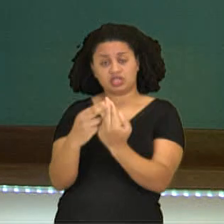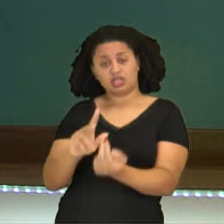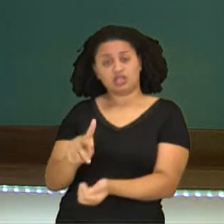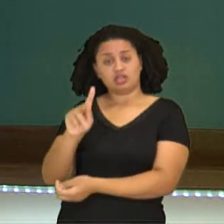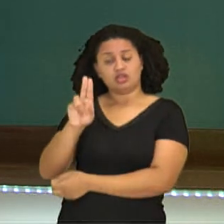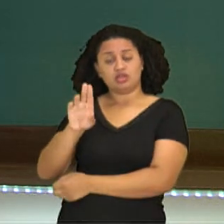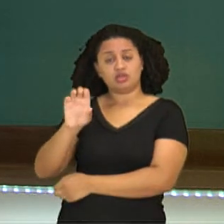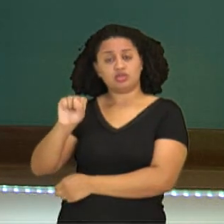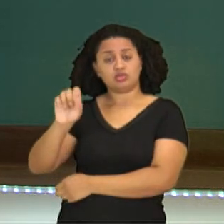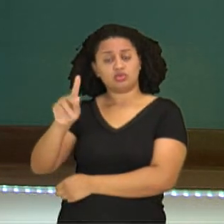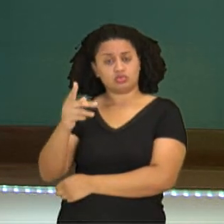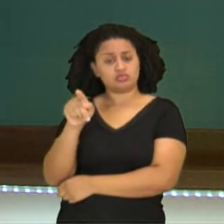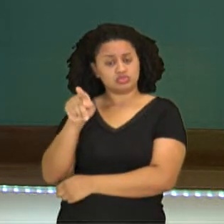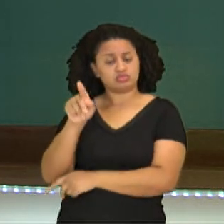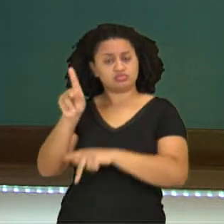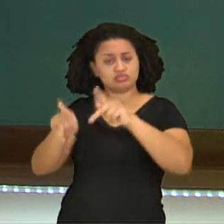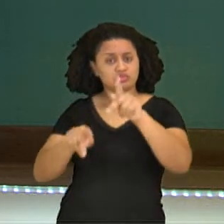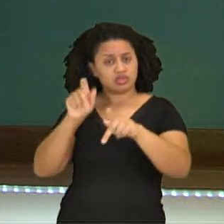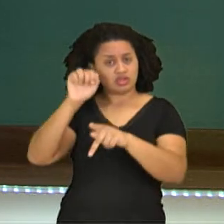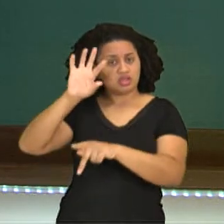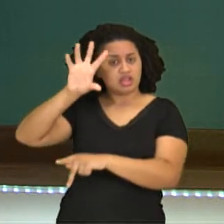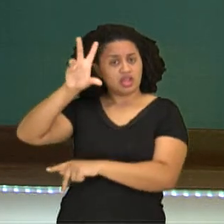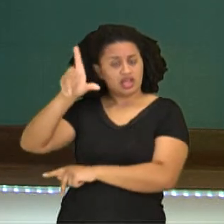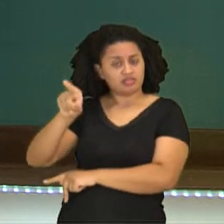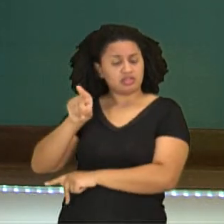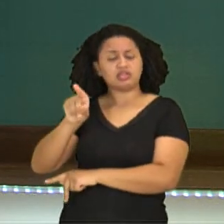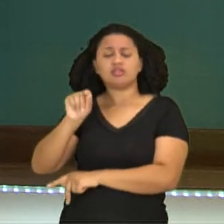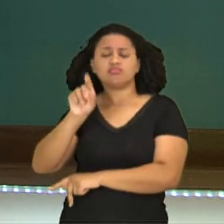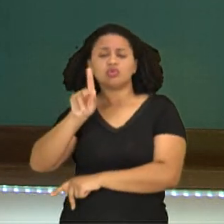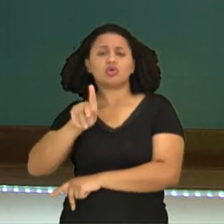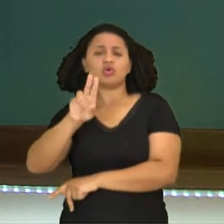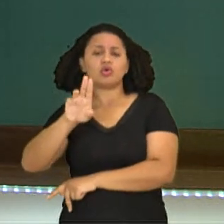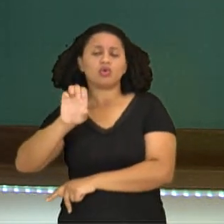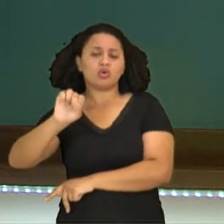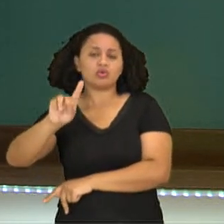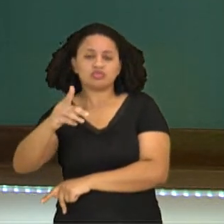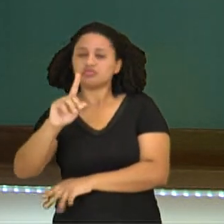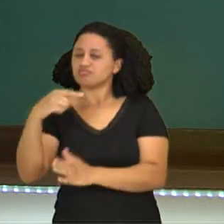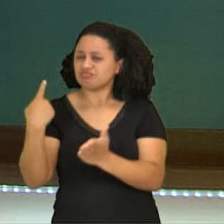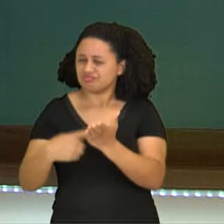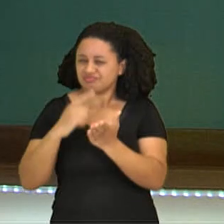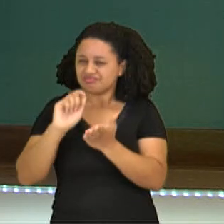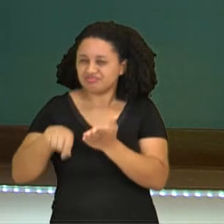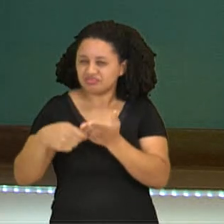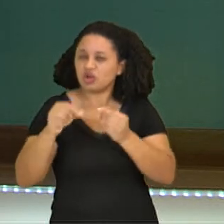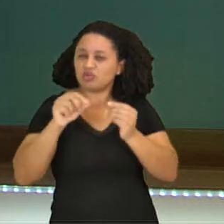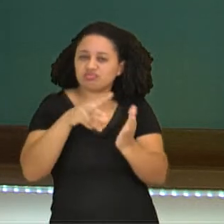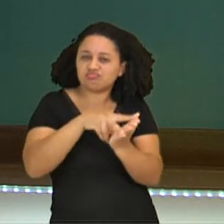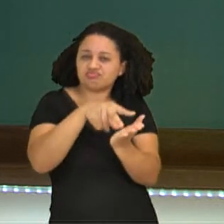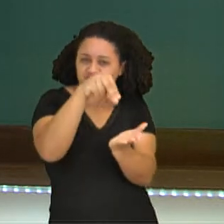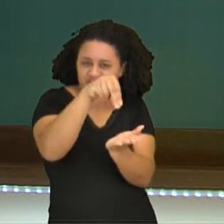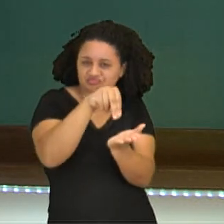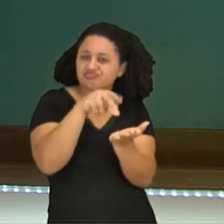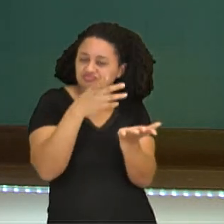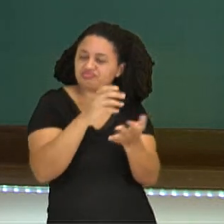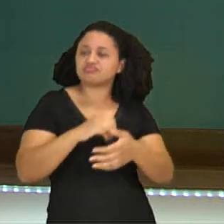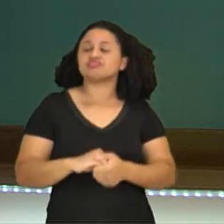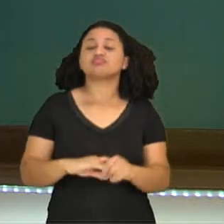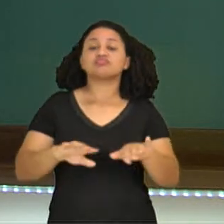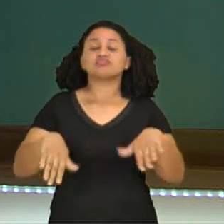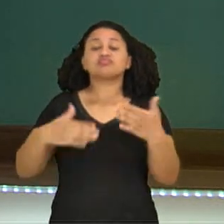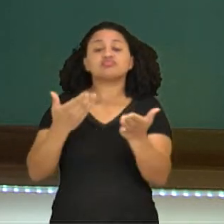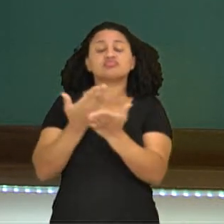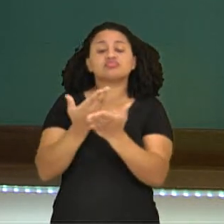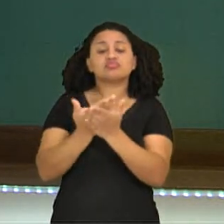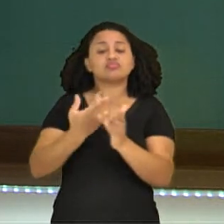das civilizações africanas. Não, não é só Egito não, professor, não. É aí que nós vamos, com esta aula, fazer